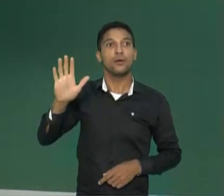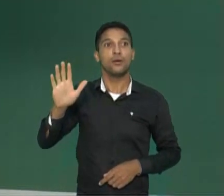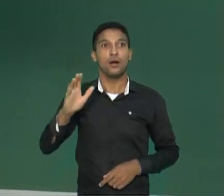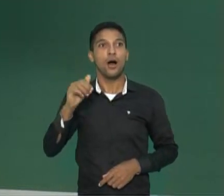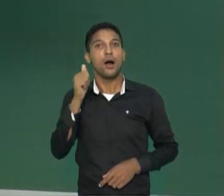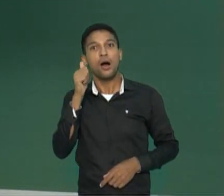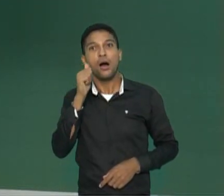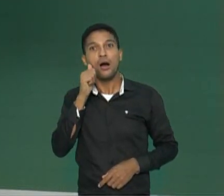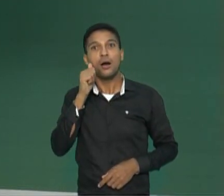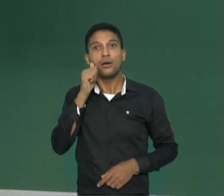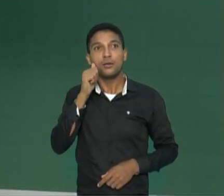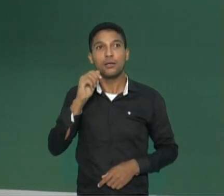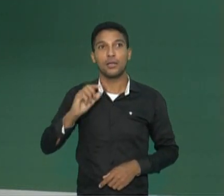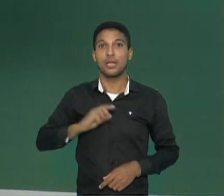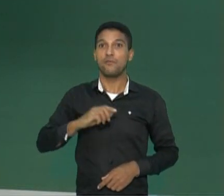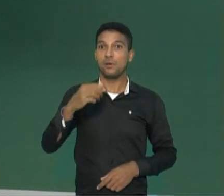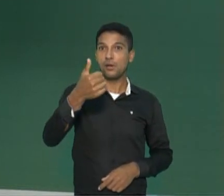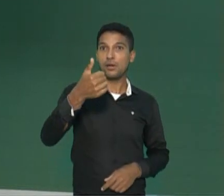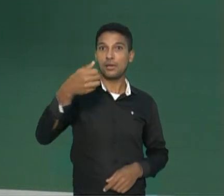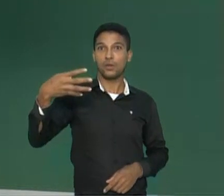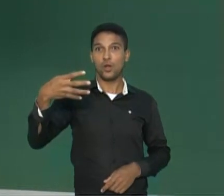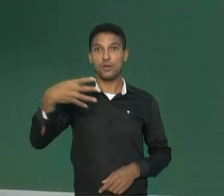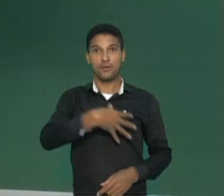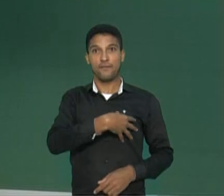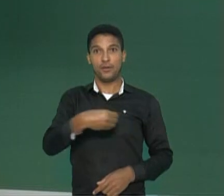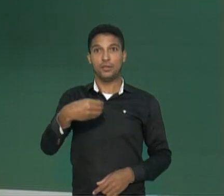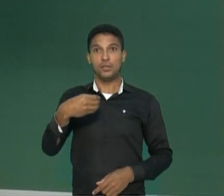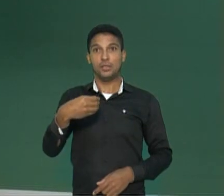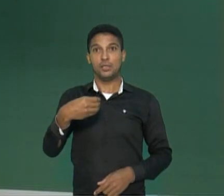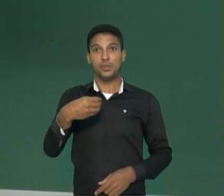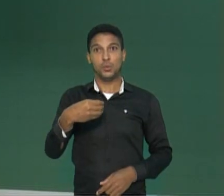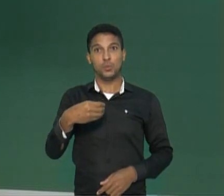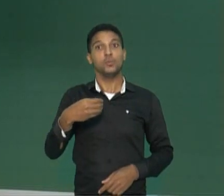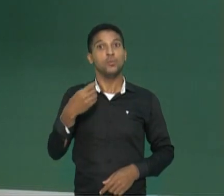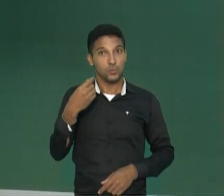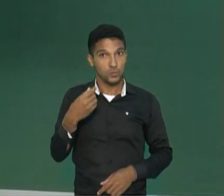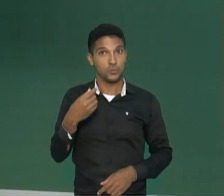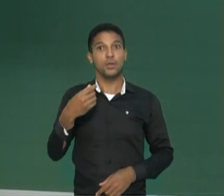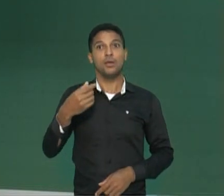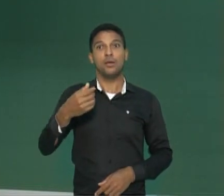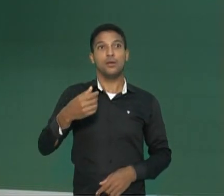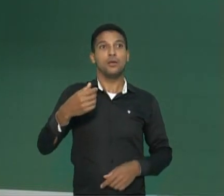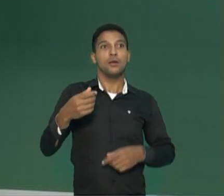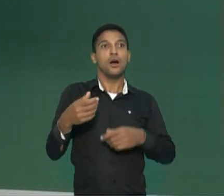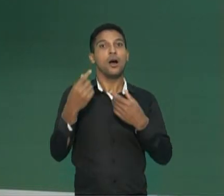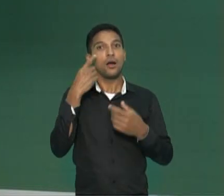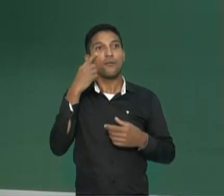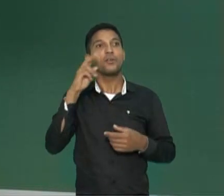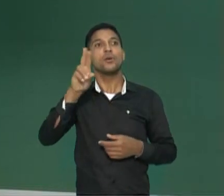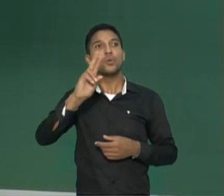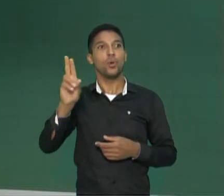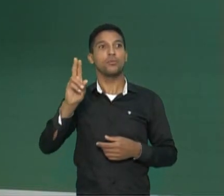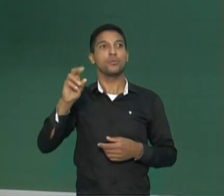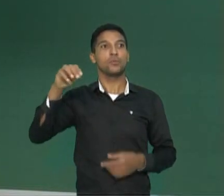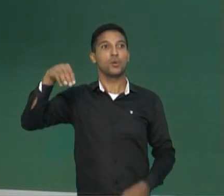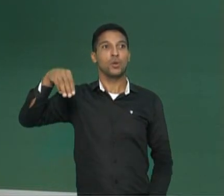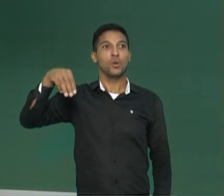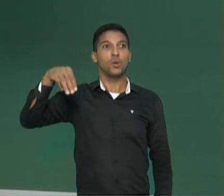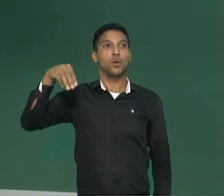Mahal, que era a joia. Eu nem vou falar o nome dela, que a gente já se complicou na última aula, né, mas eu prefiro chamar Mumtaz Mahal, que quer dizer a